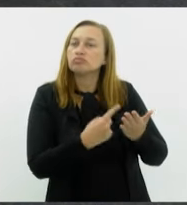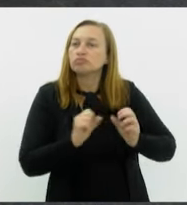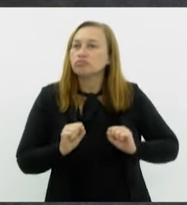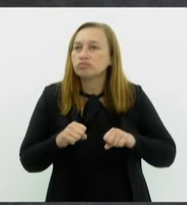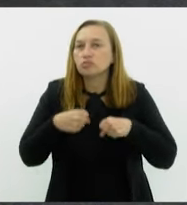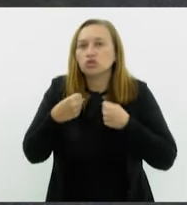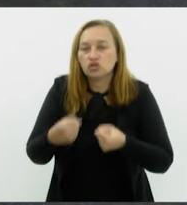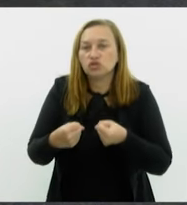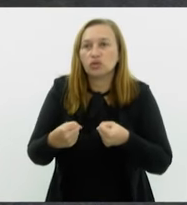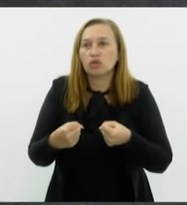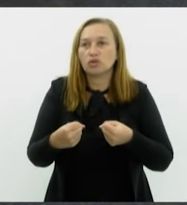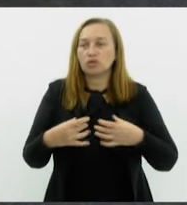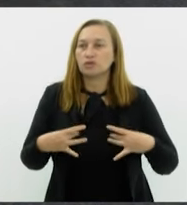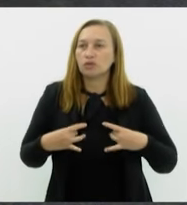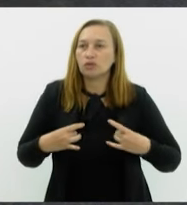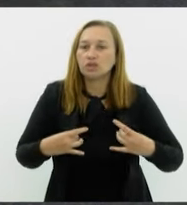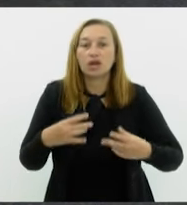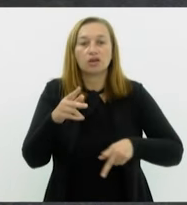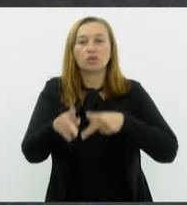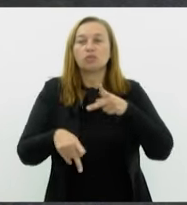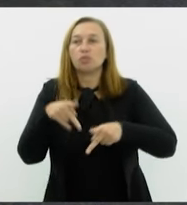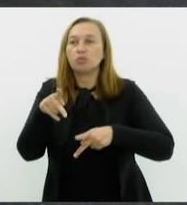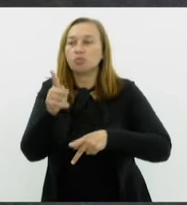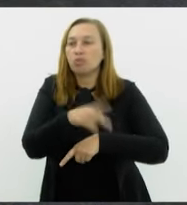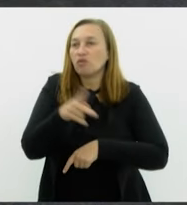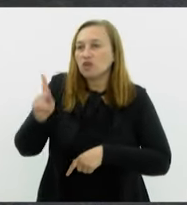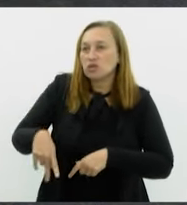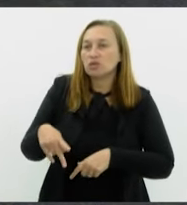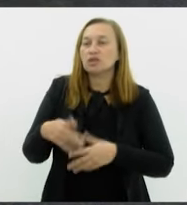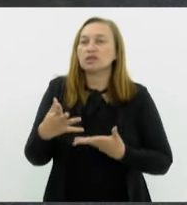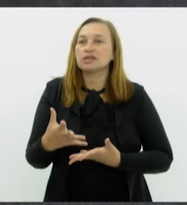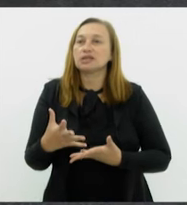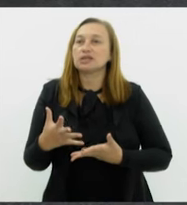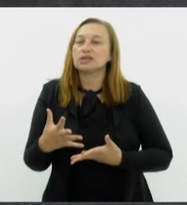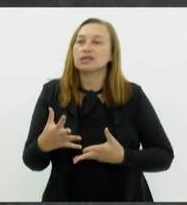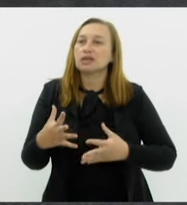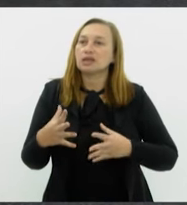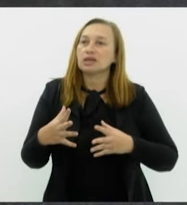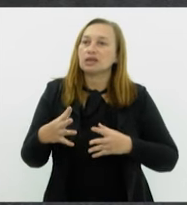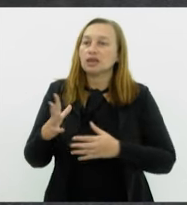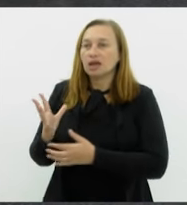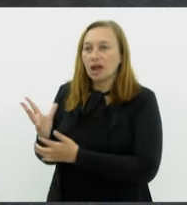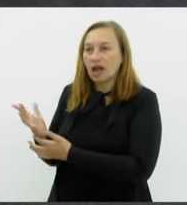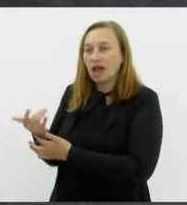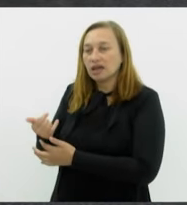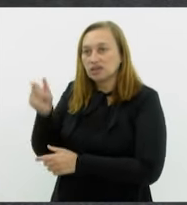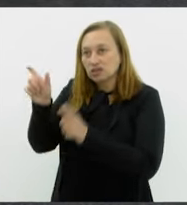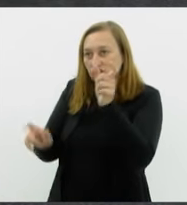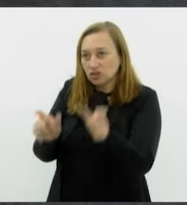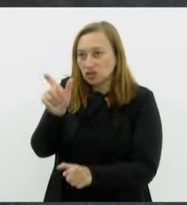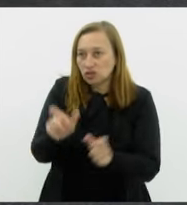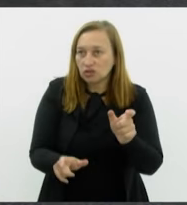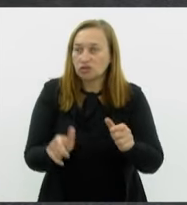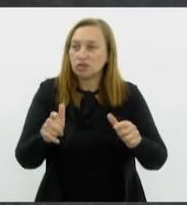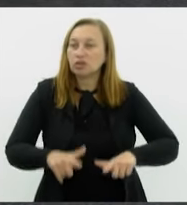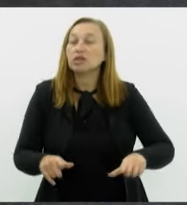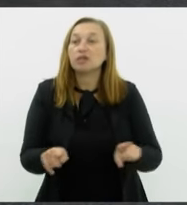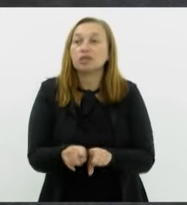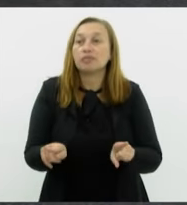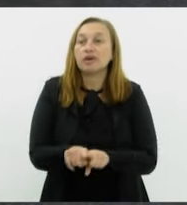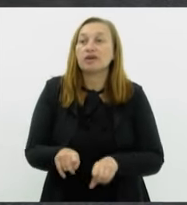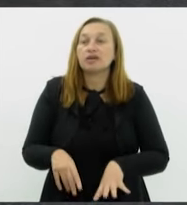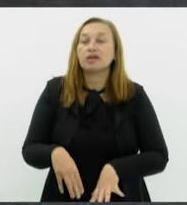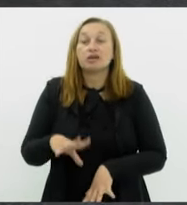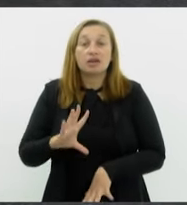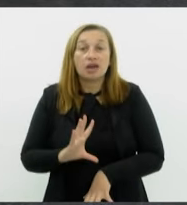de voluntários, professores, artistas locais e independentes, e também amantes e entusiastas, não é,